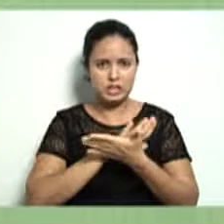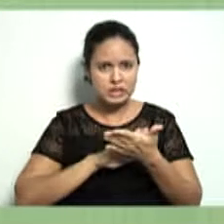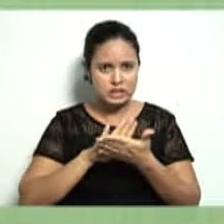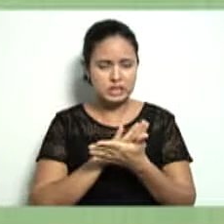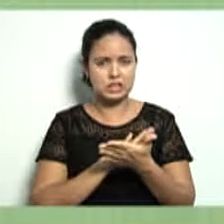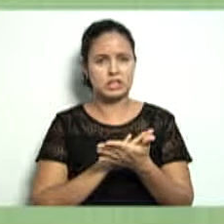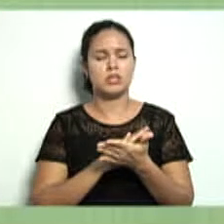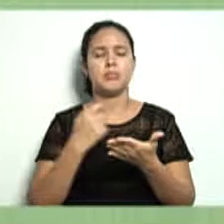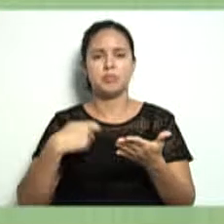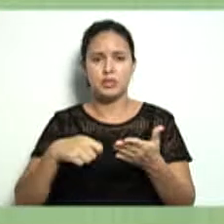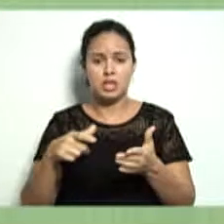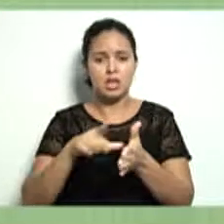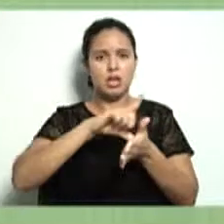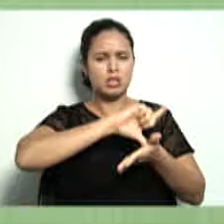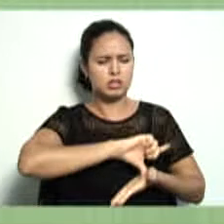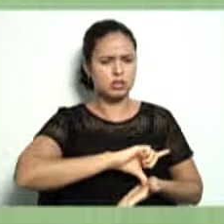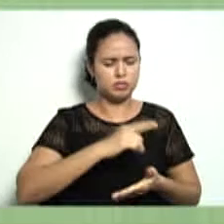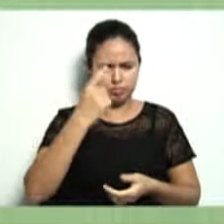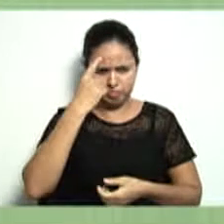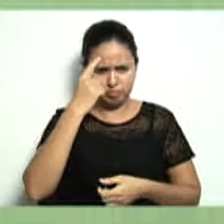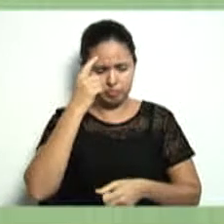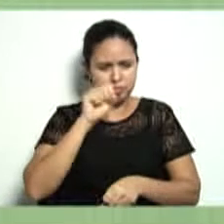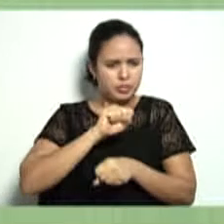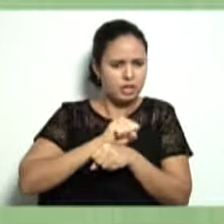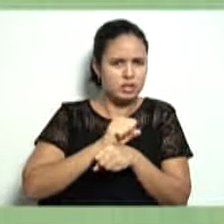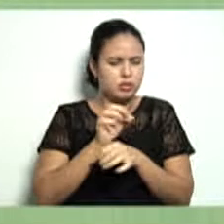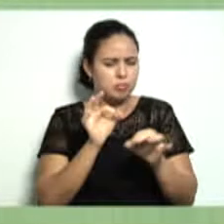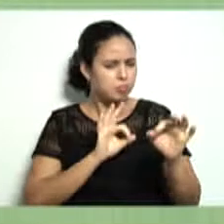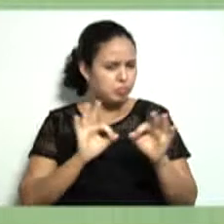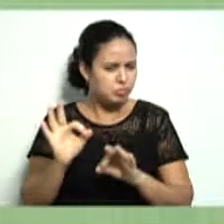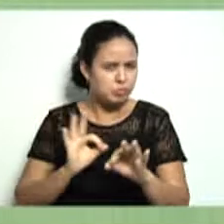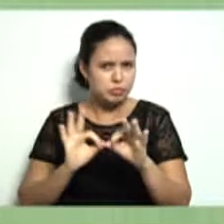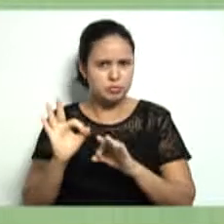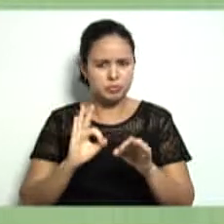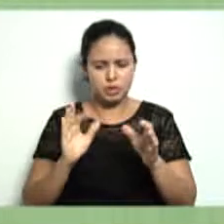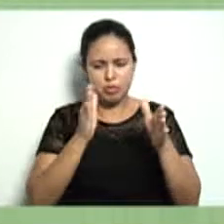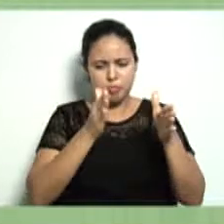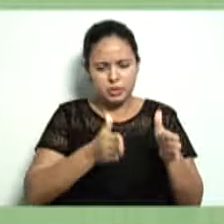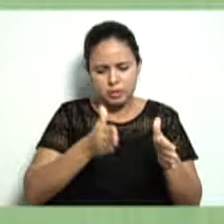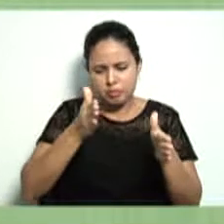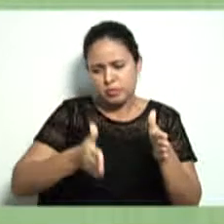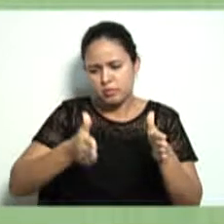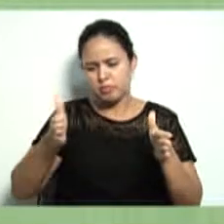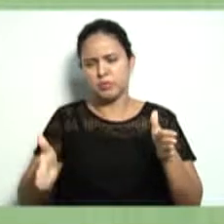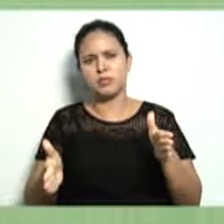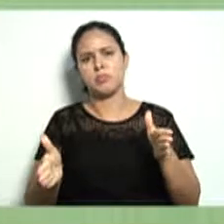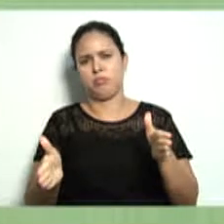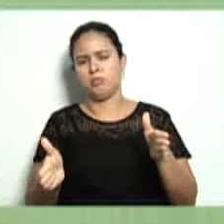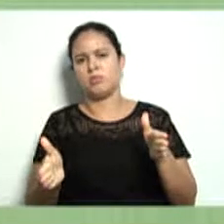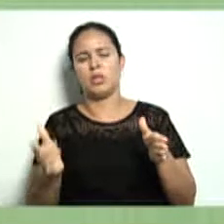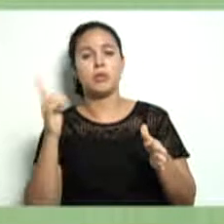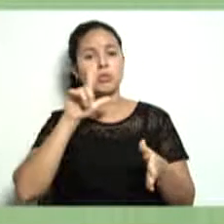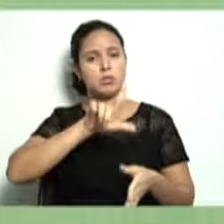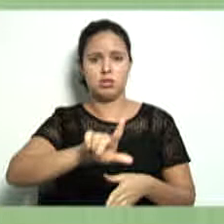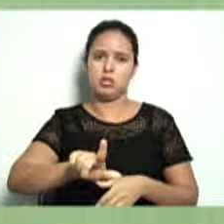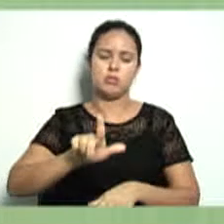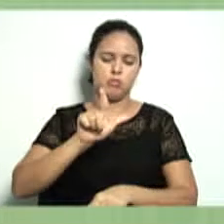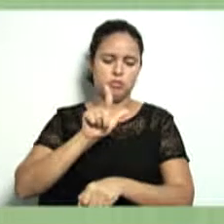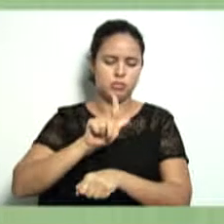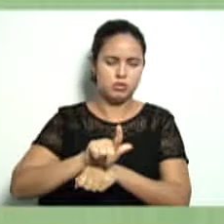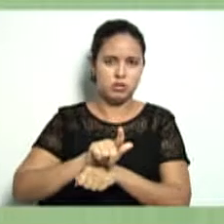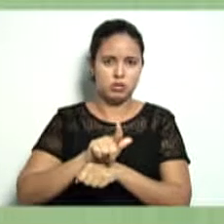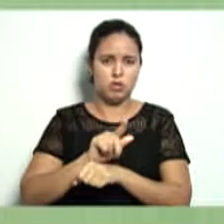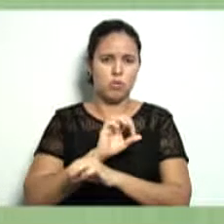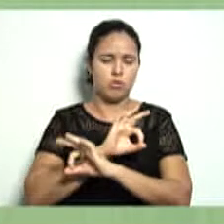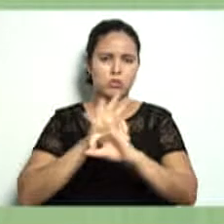houver um planejamento, e aí nós vamos falar bastante sobre a importância do planejamento para uma boa gestão, nós não